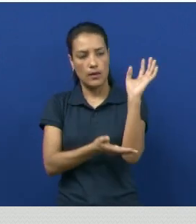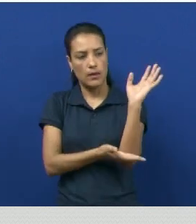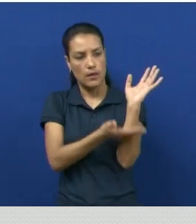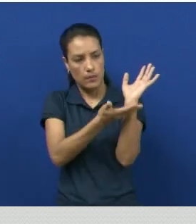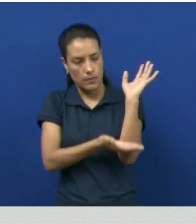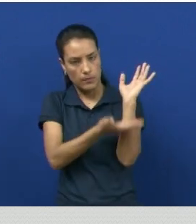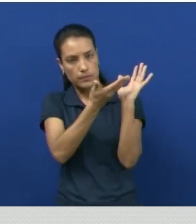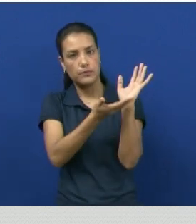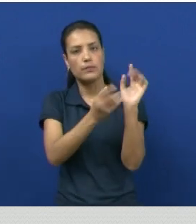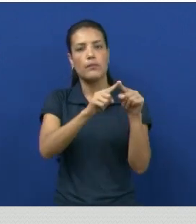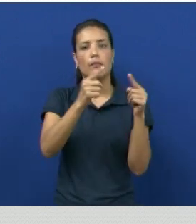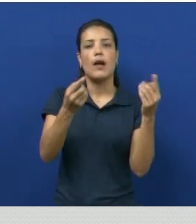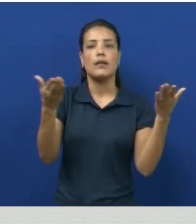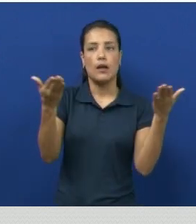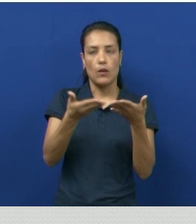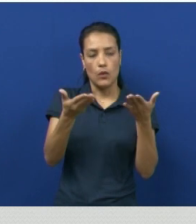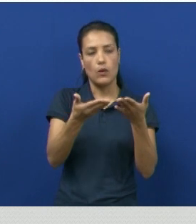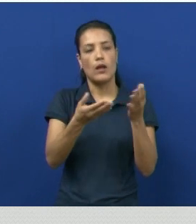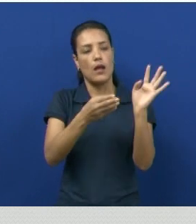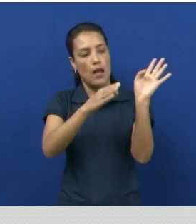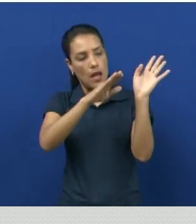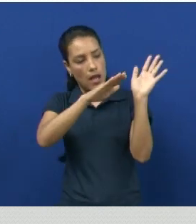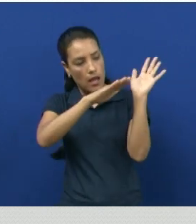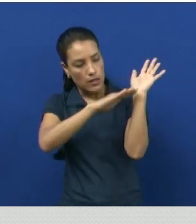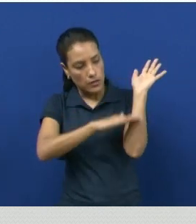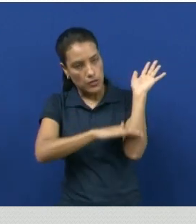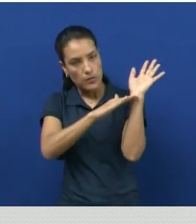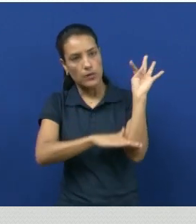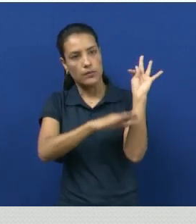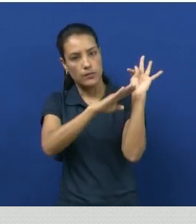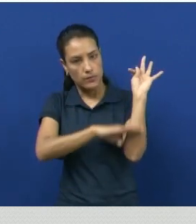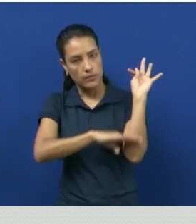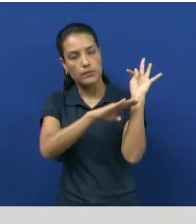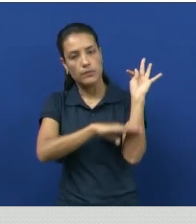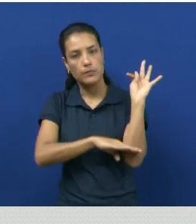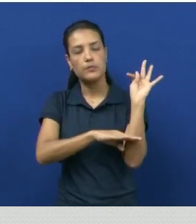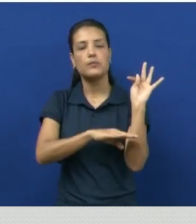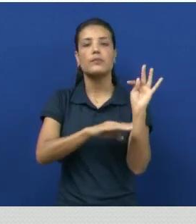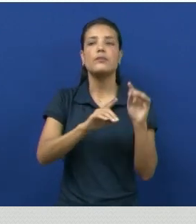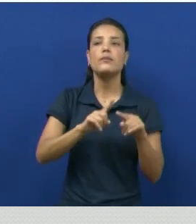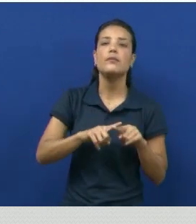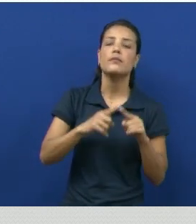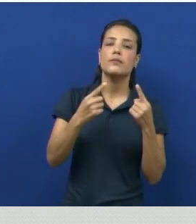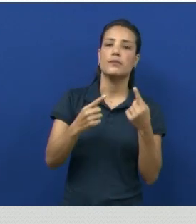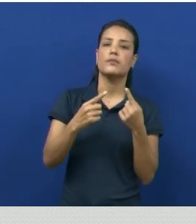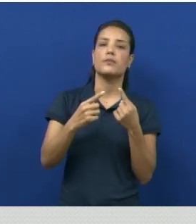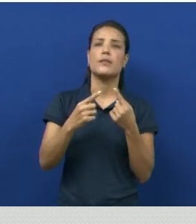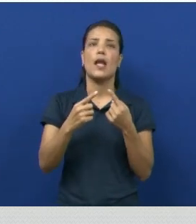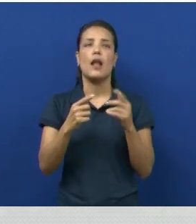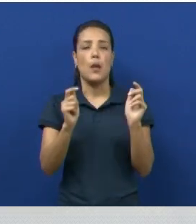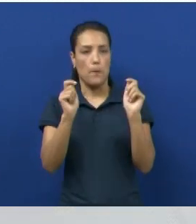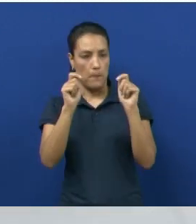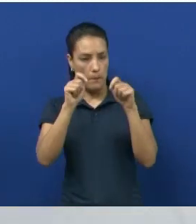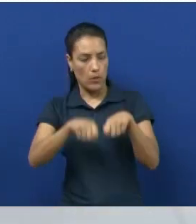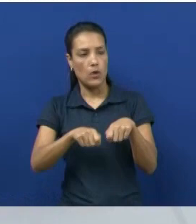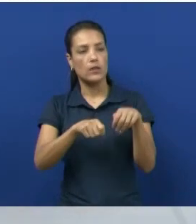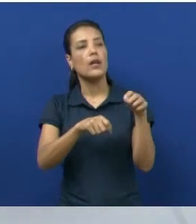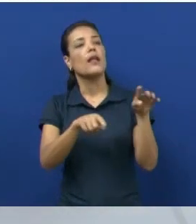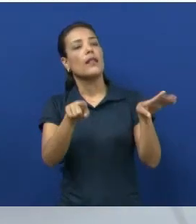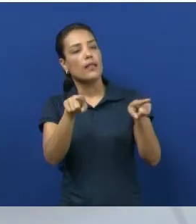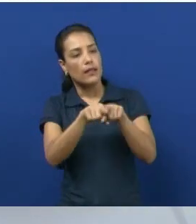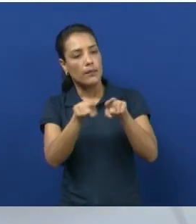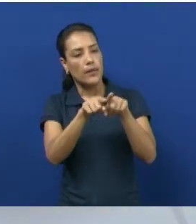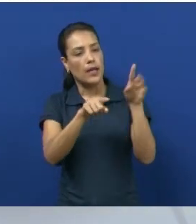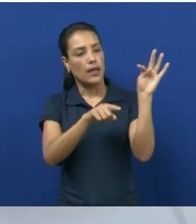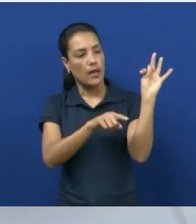as temperaturas começam a cair devido à sua distância em relação ao Sol. Júpiter ele pode atingir uma temperatura negativa de